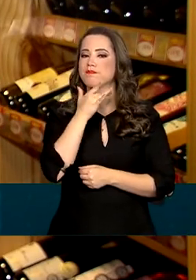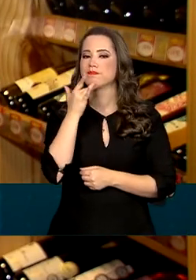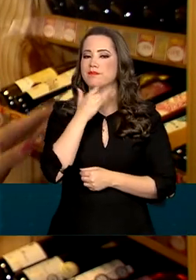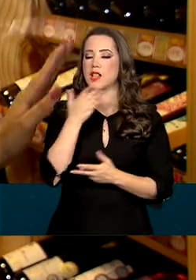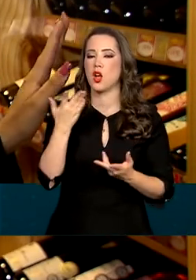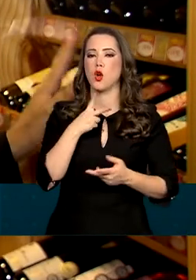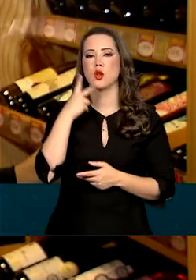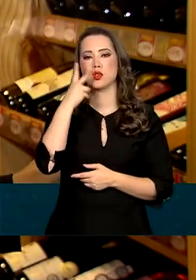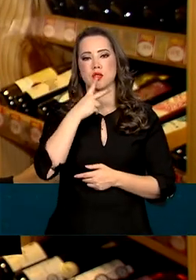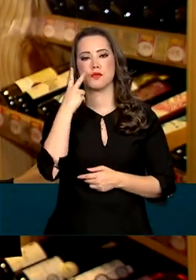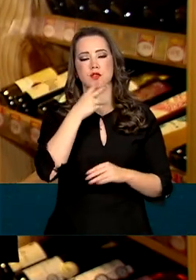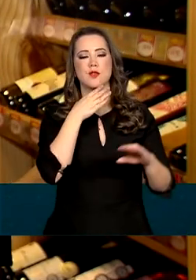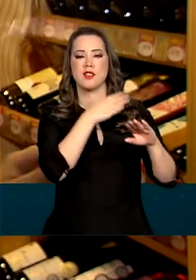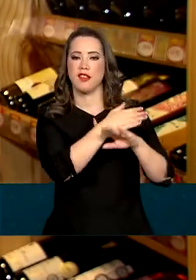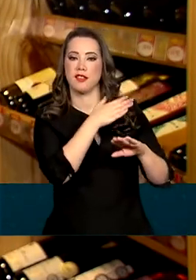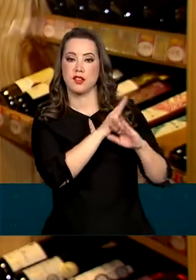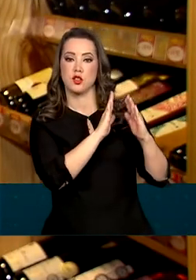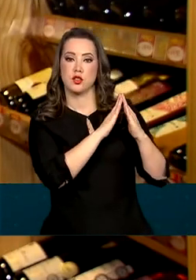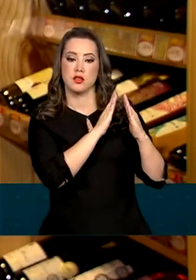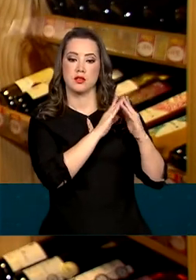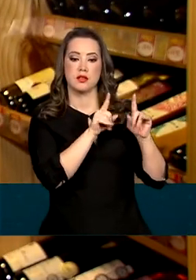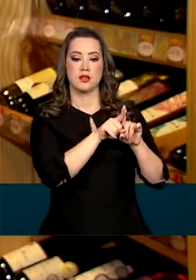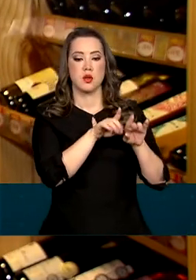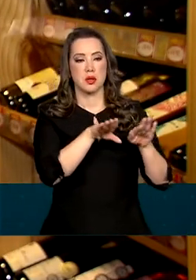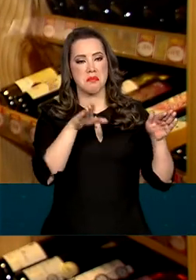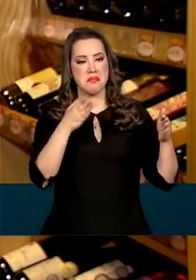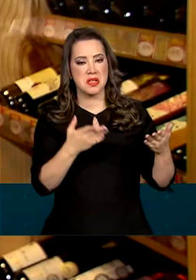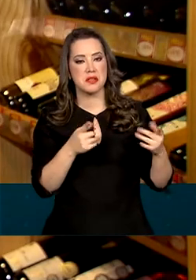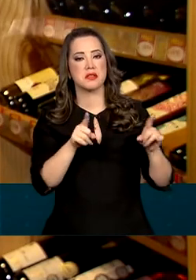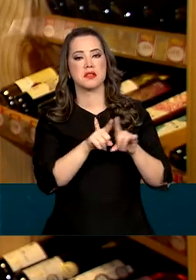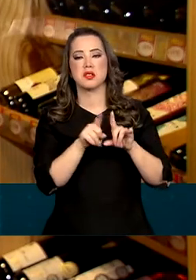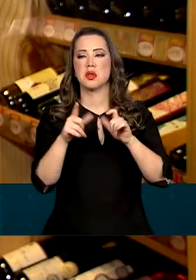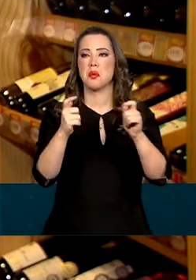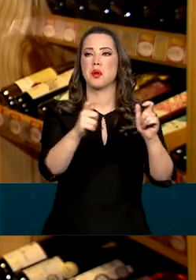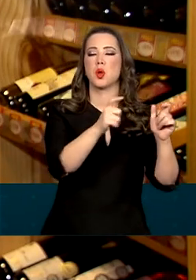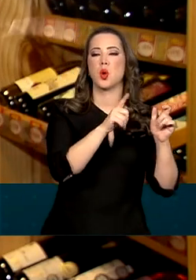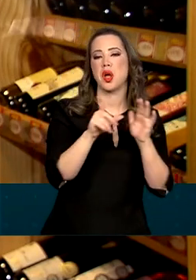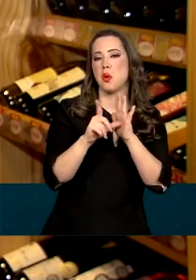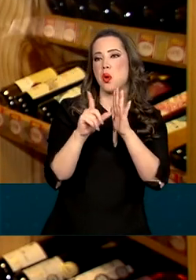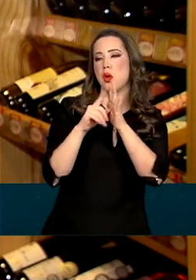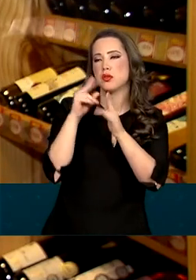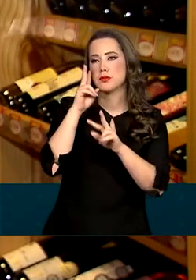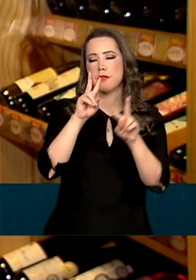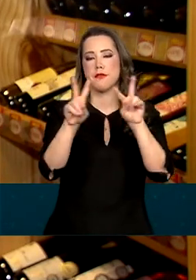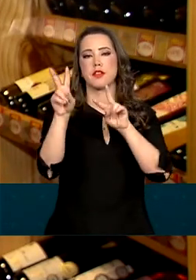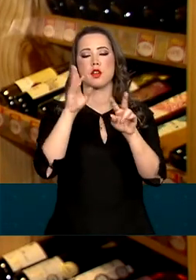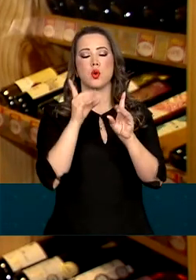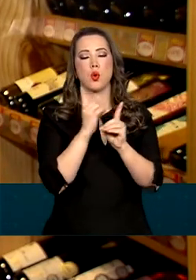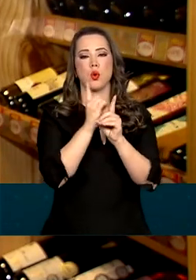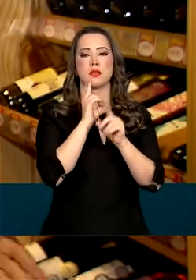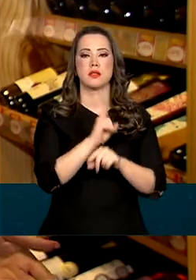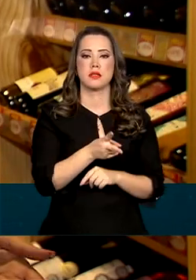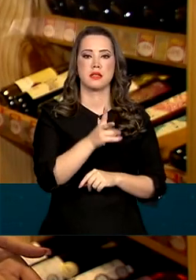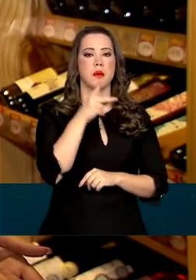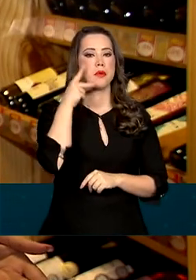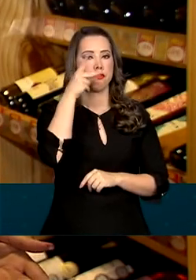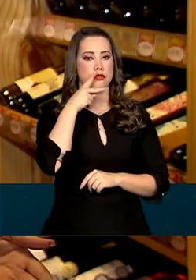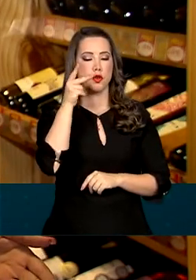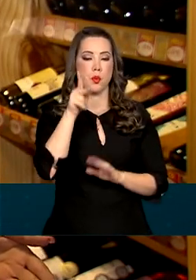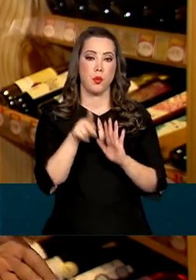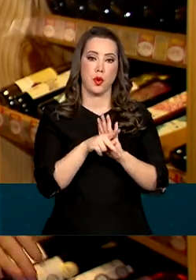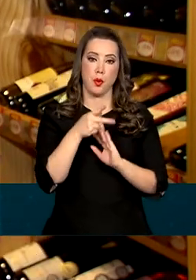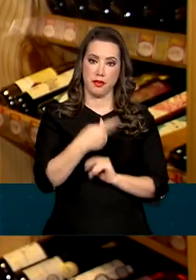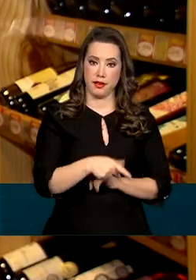nas nossas prateleiras e também nas mesas e Adegas do consumidor de fora do país nos últimos dois anos